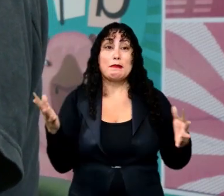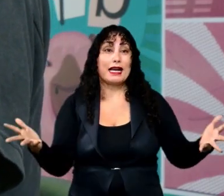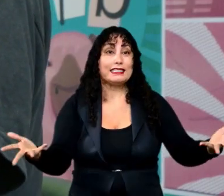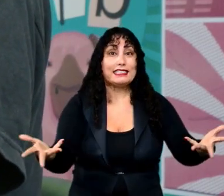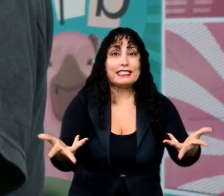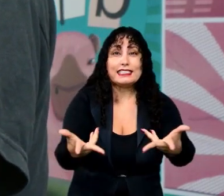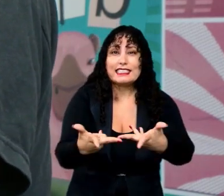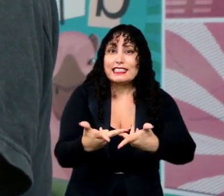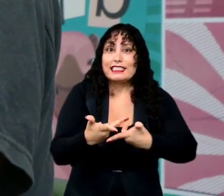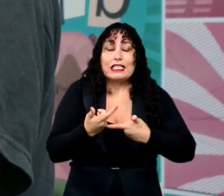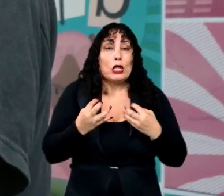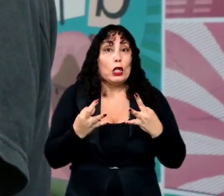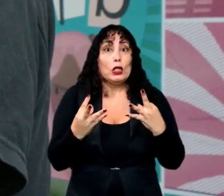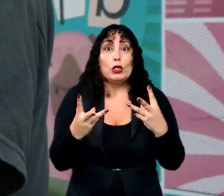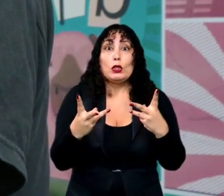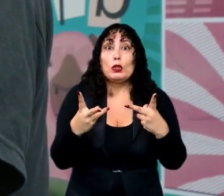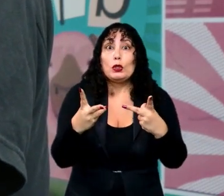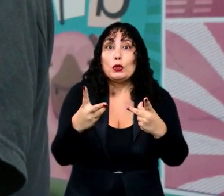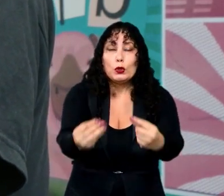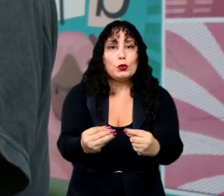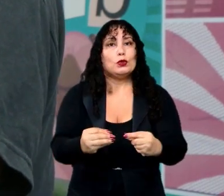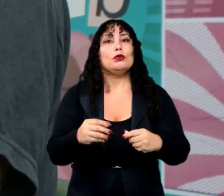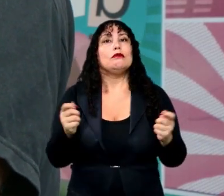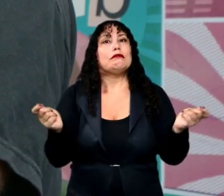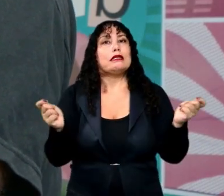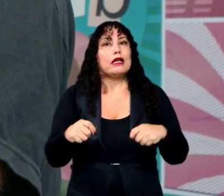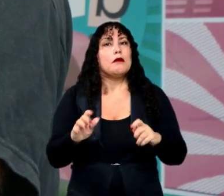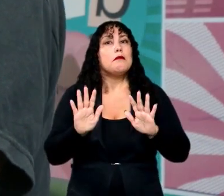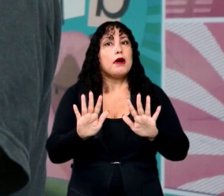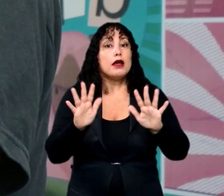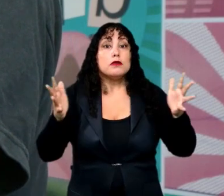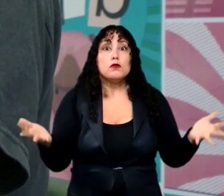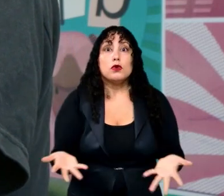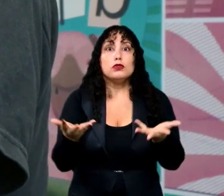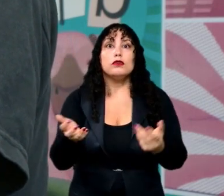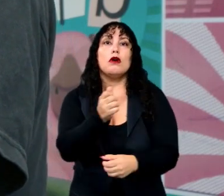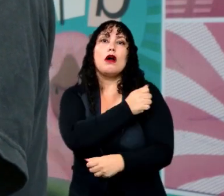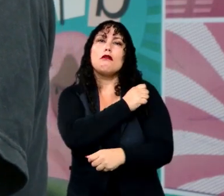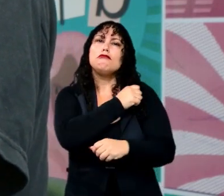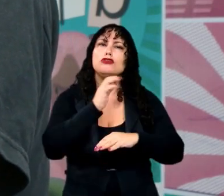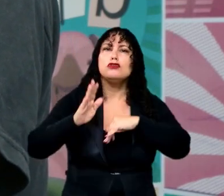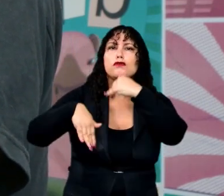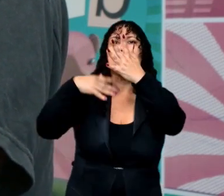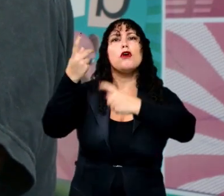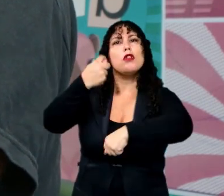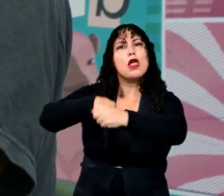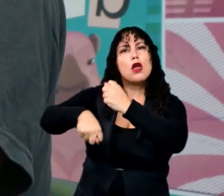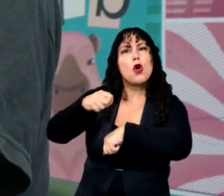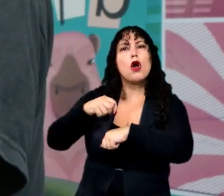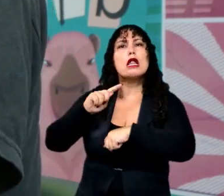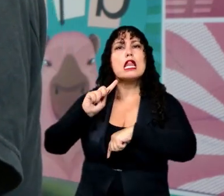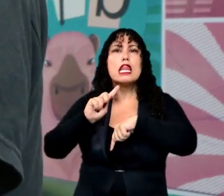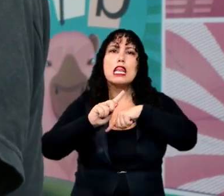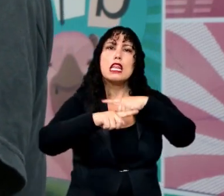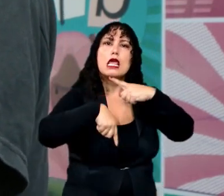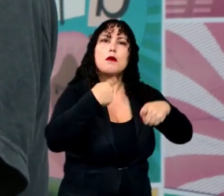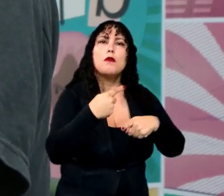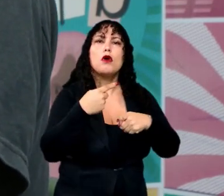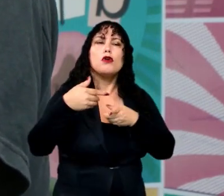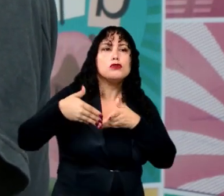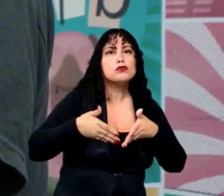abraçar todas as frentes possíveis mas a gente quer motivar o aluno desenvolver o negócio e depois realizar ele pros